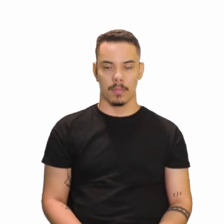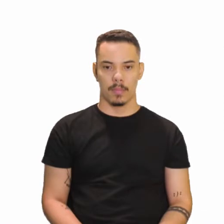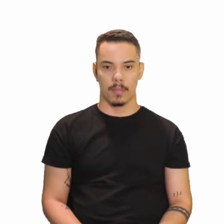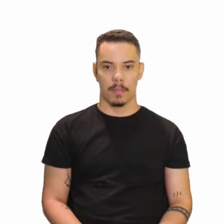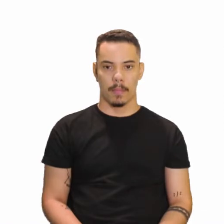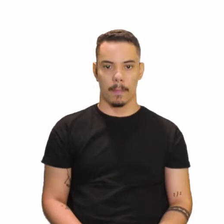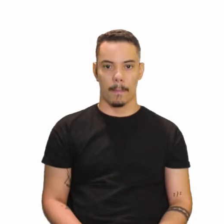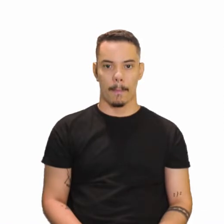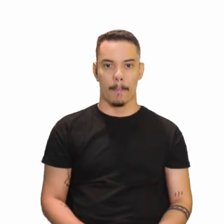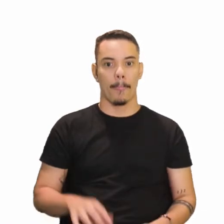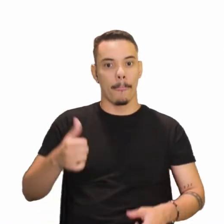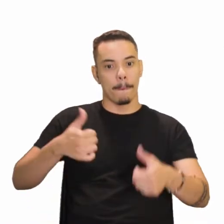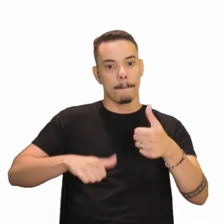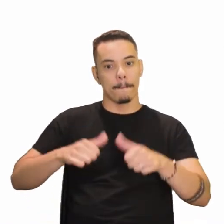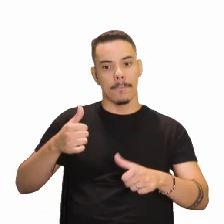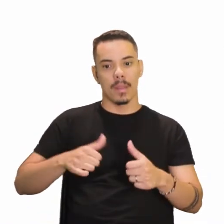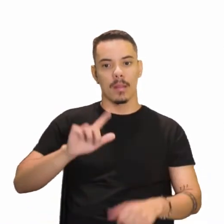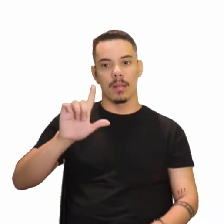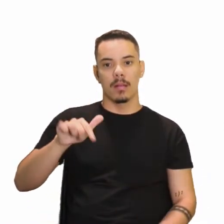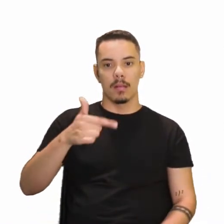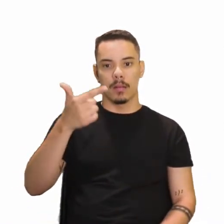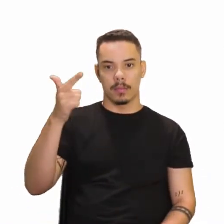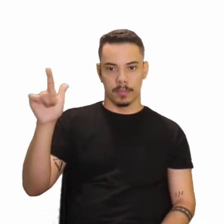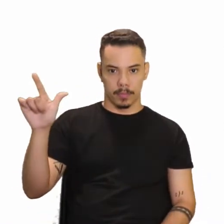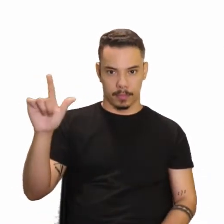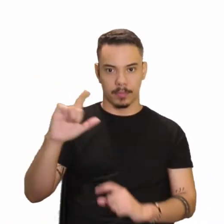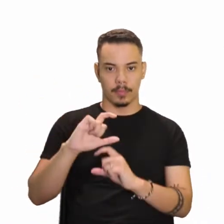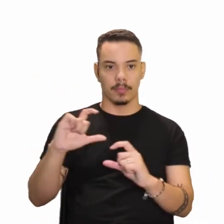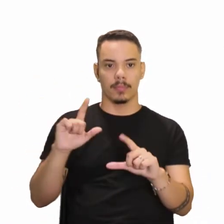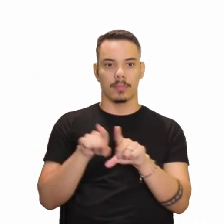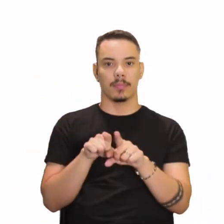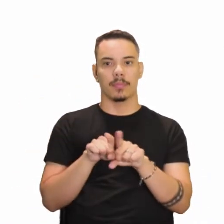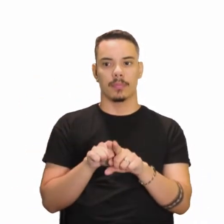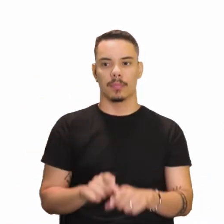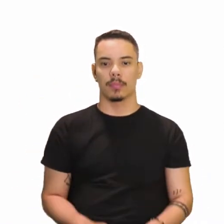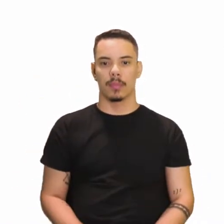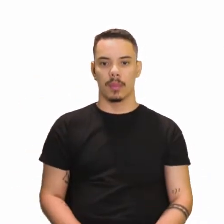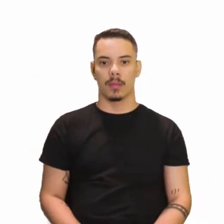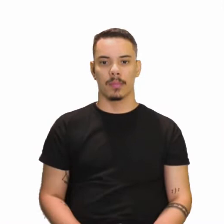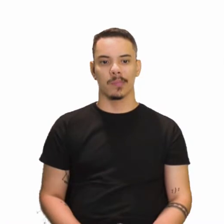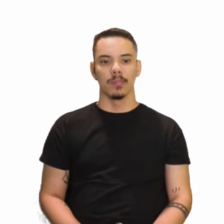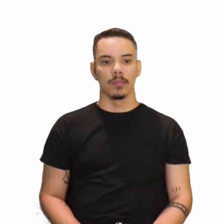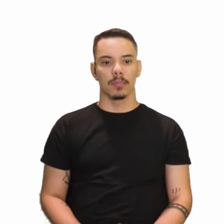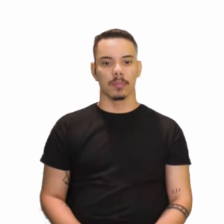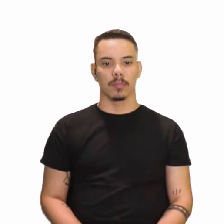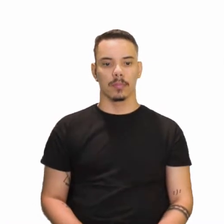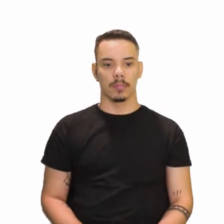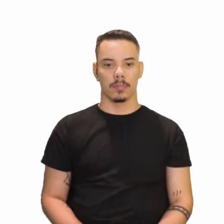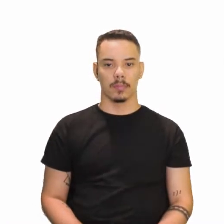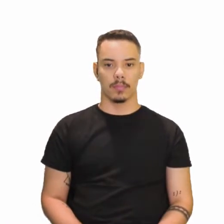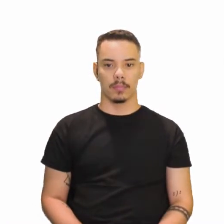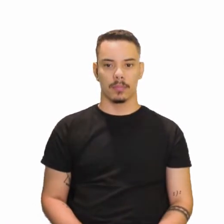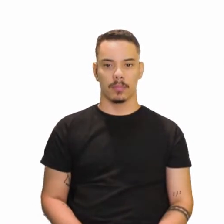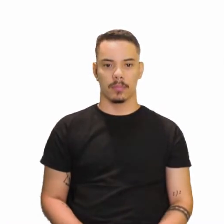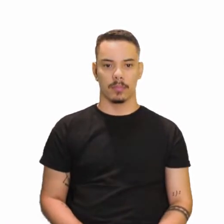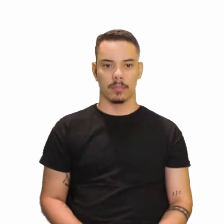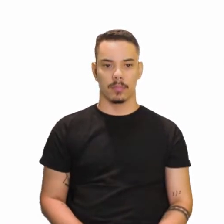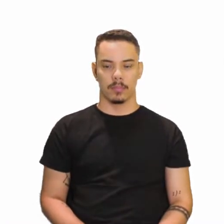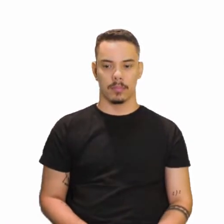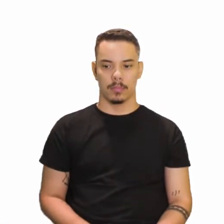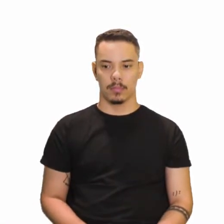analisando aqui a outra outro Cartoon 2 aqui ó com dois personagens